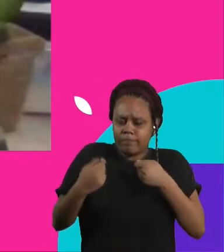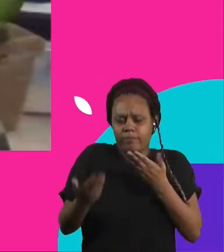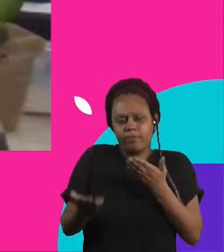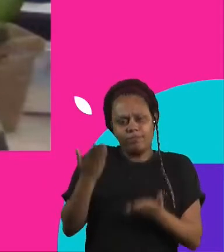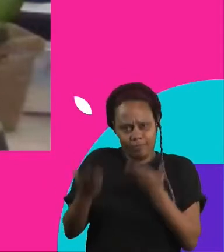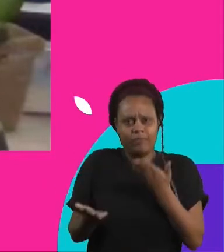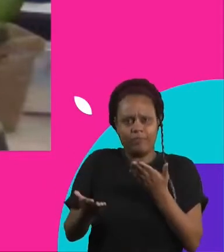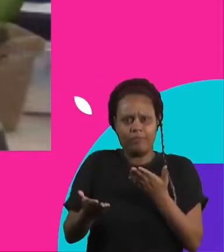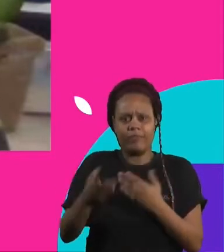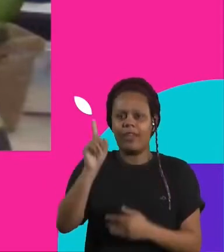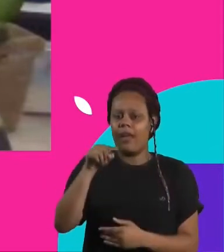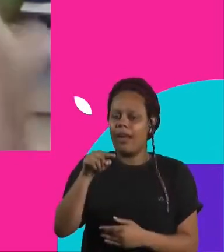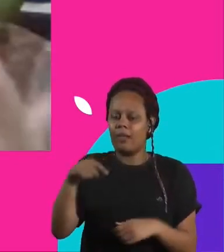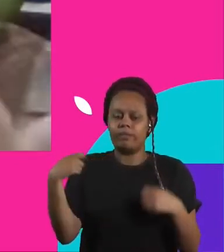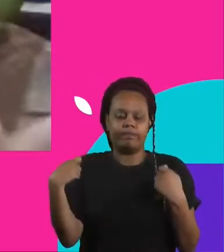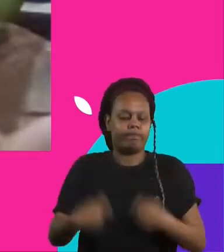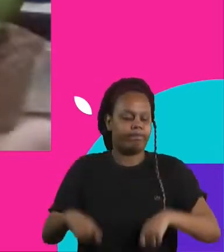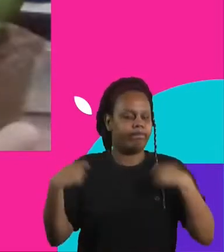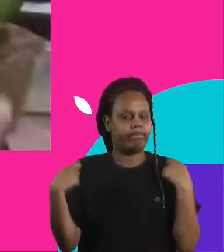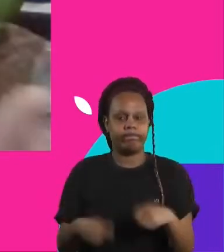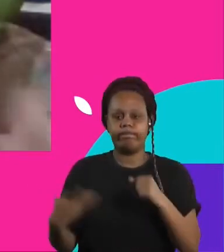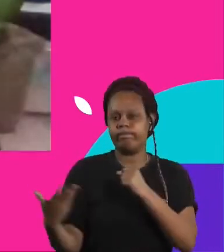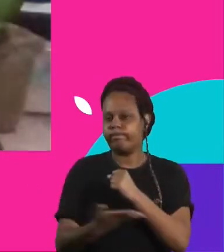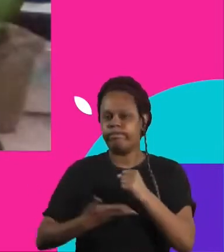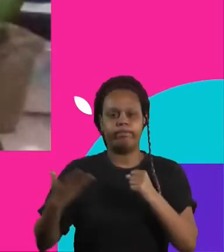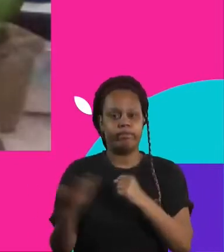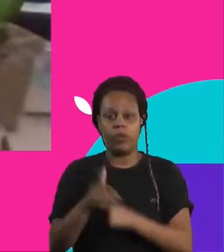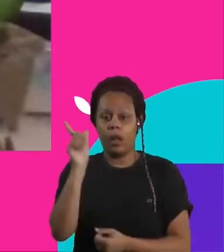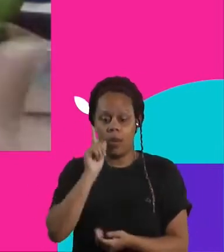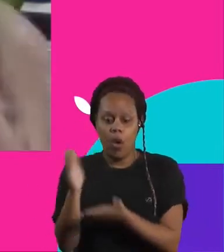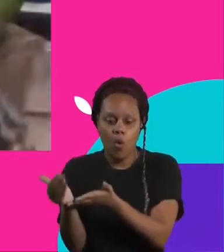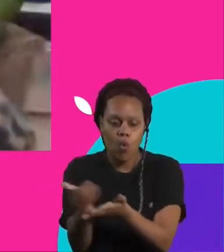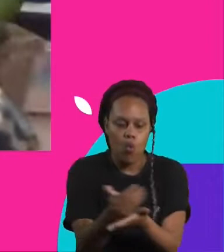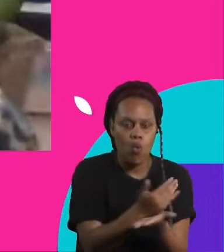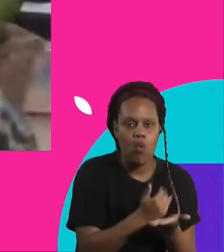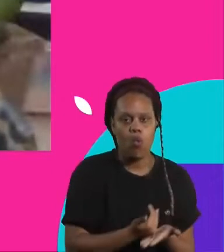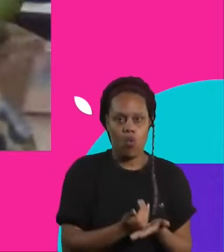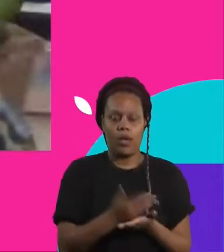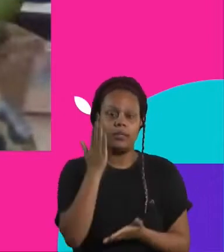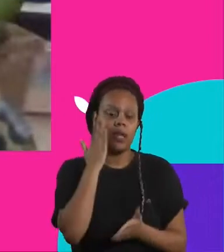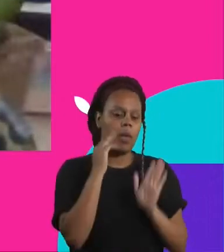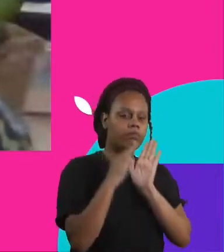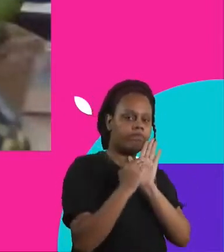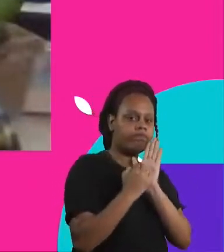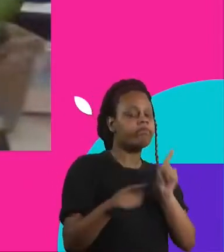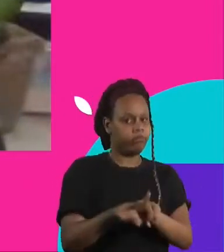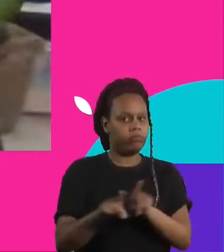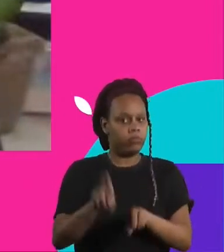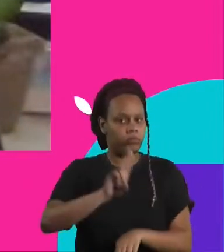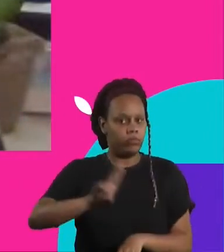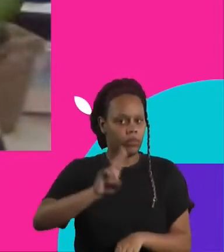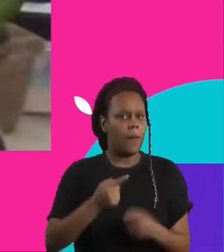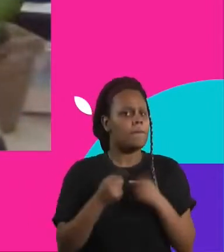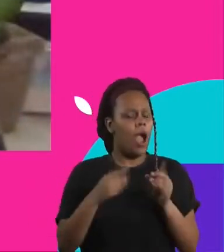crucial para que você possa estabelecer os melhores métodos e coletar informação. E o que vai me informar isso aqui? É uma roda de